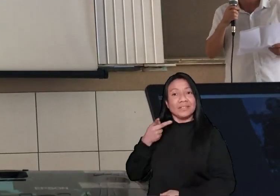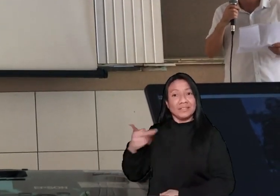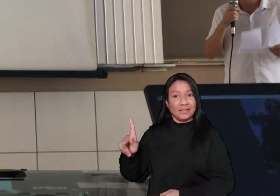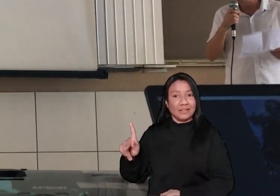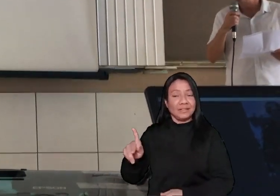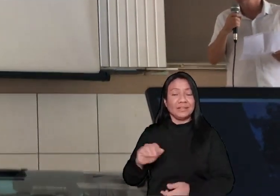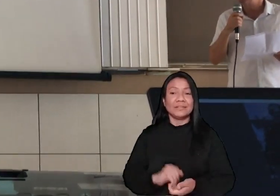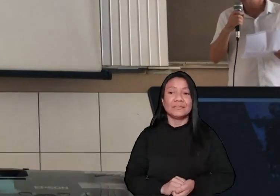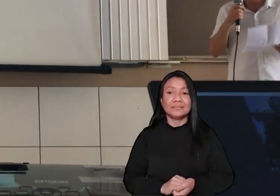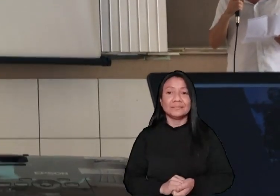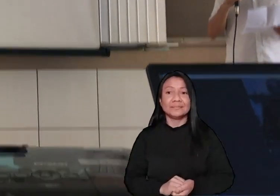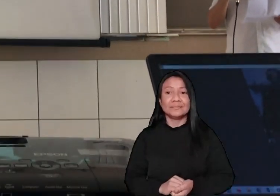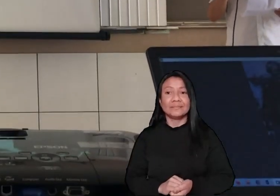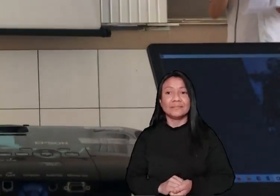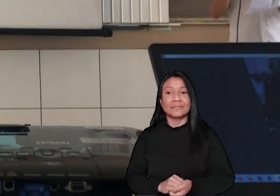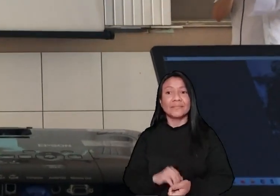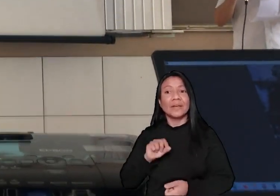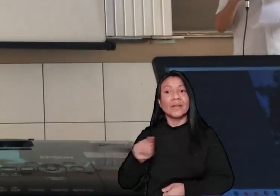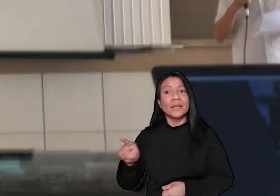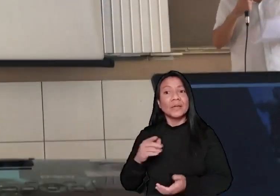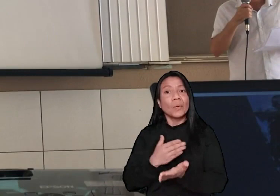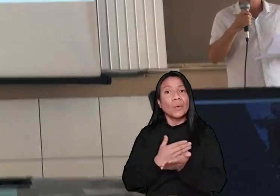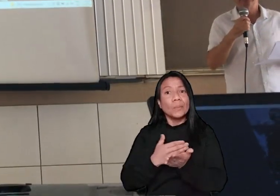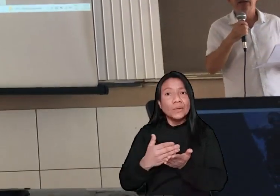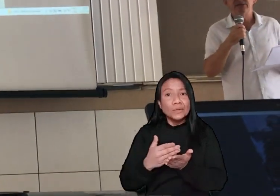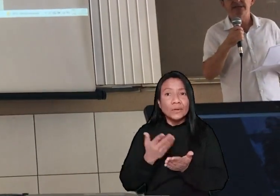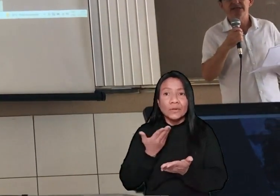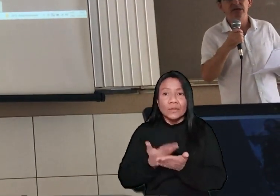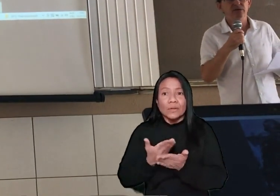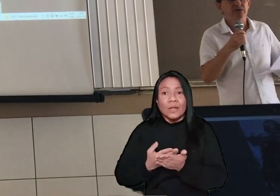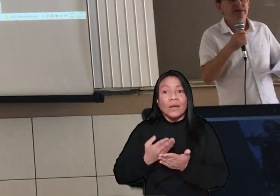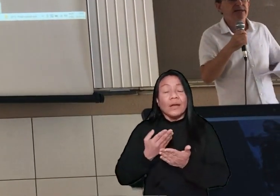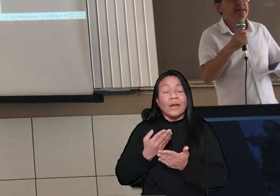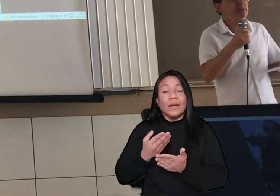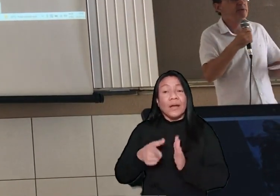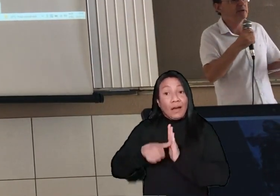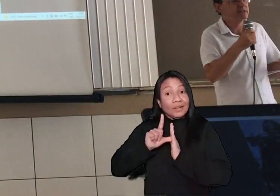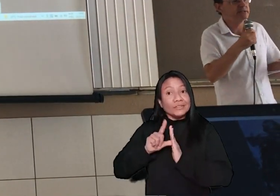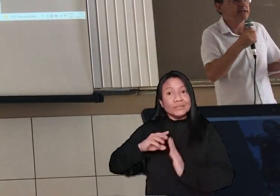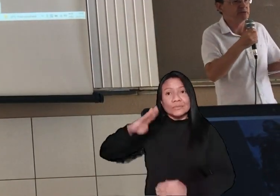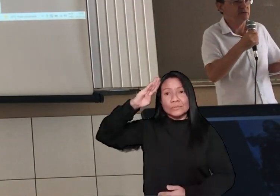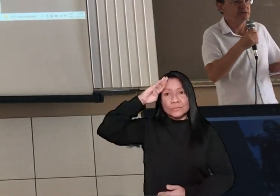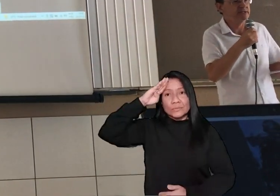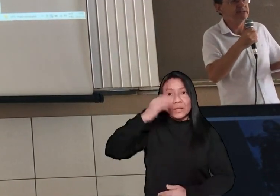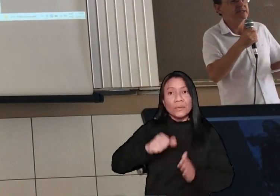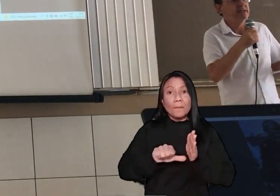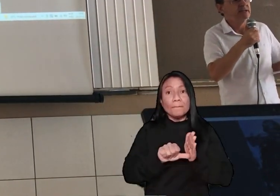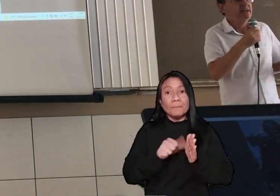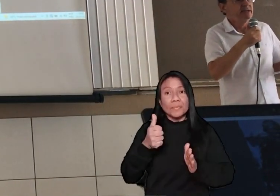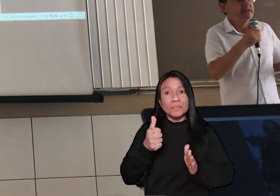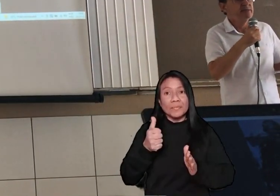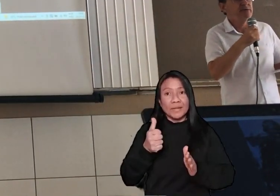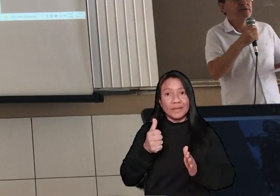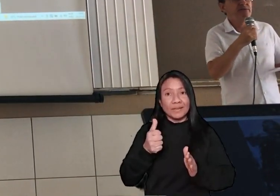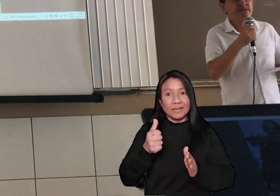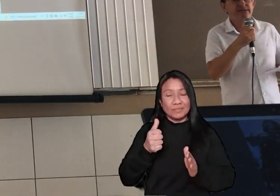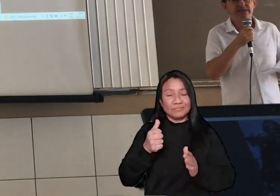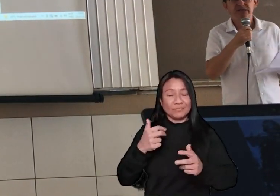foi um soldado na Primeira Guerra Mundial, que aconteceu entre 1914